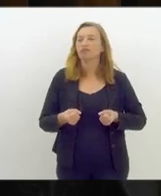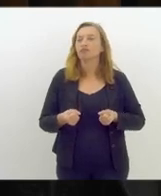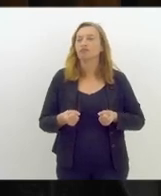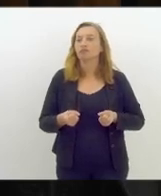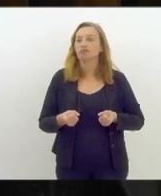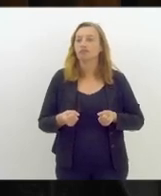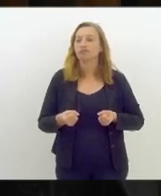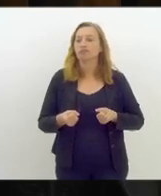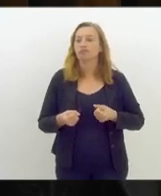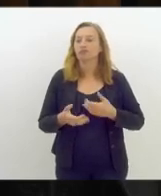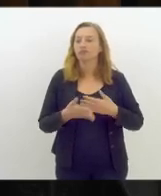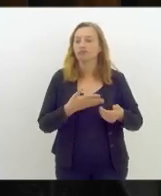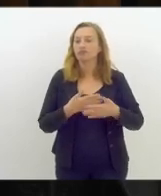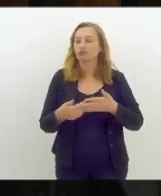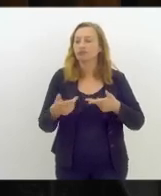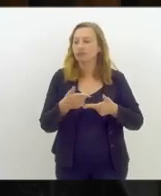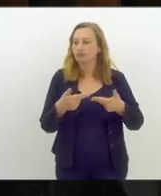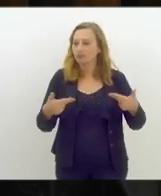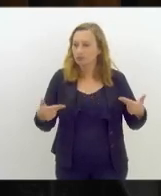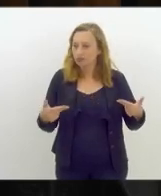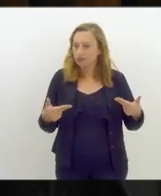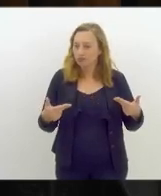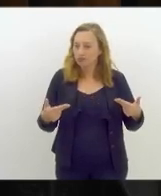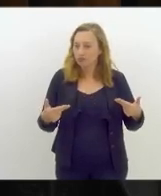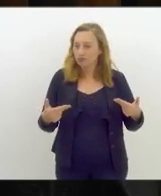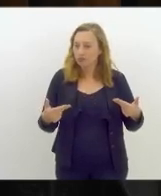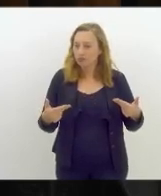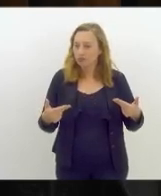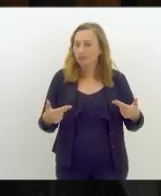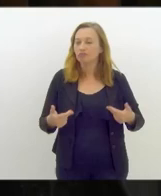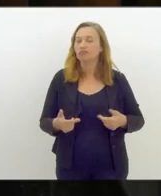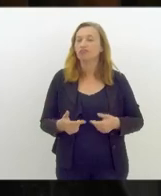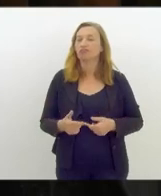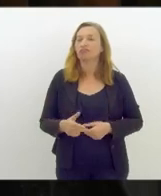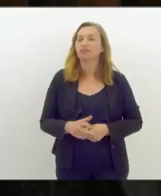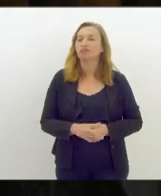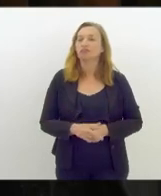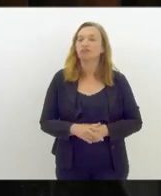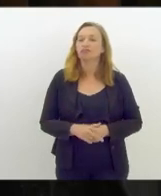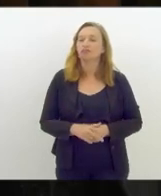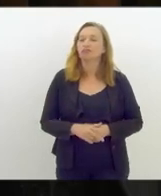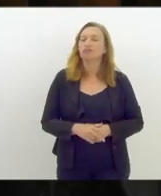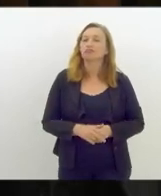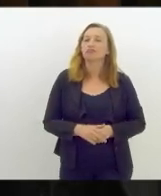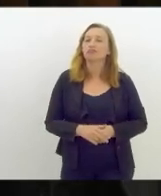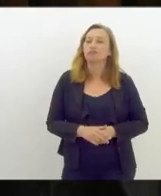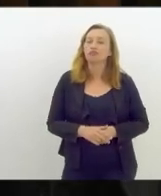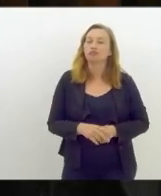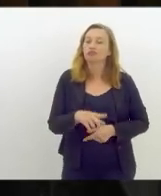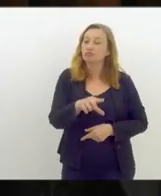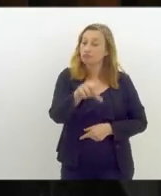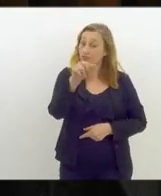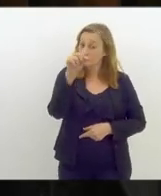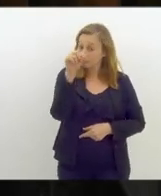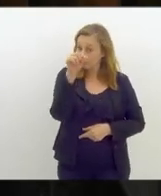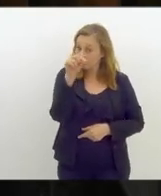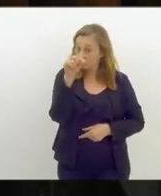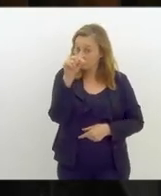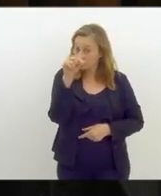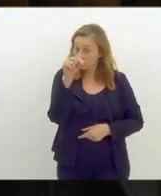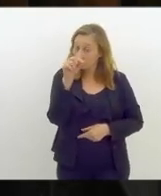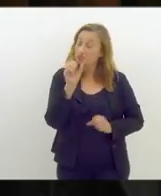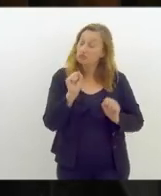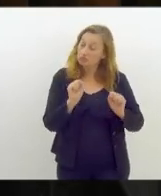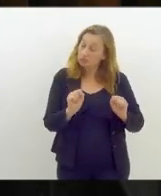vaidade pessoal, acima até mesmo de preferências que podemos